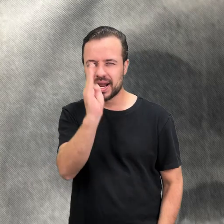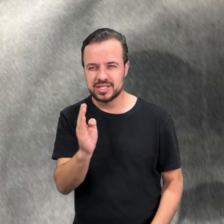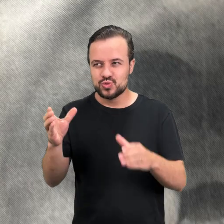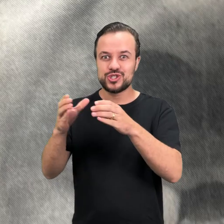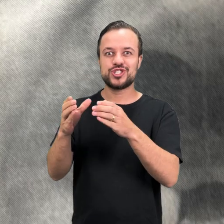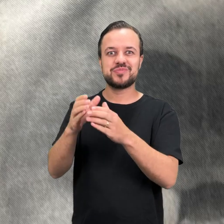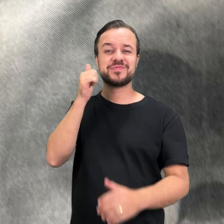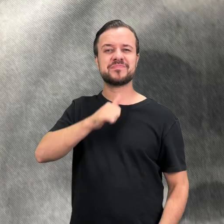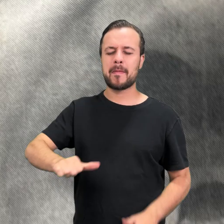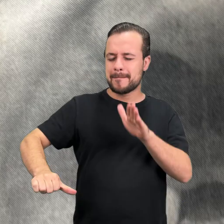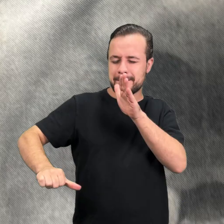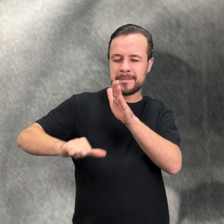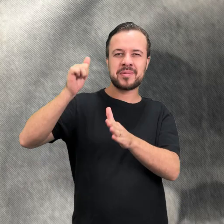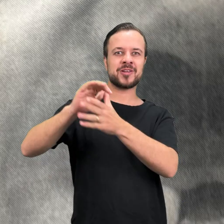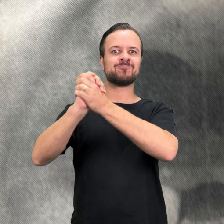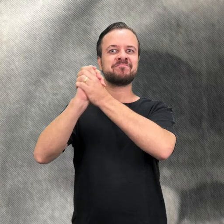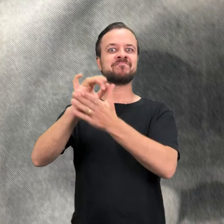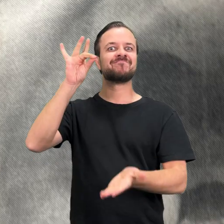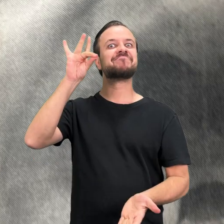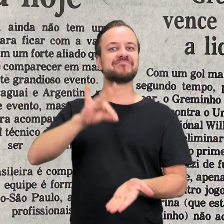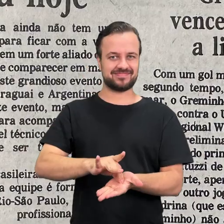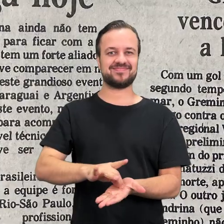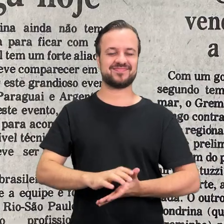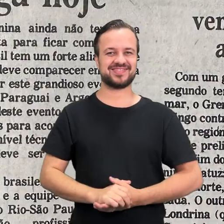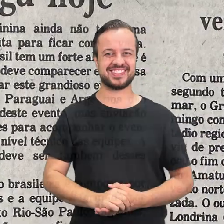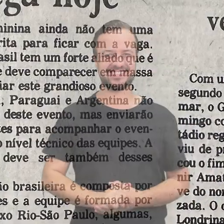feminina conquistou seu primeiro título oficial.